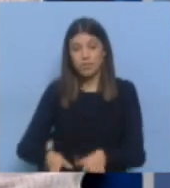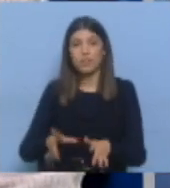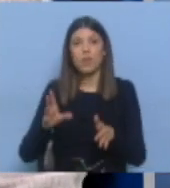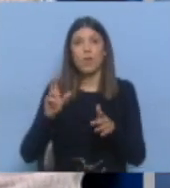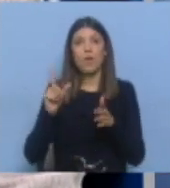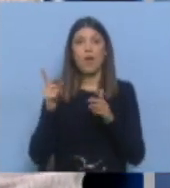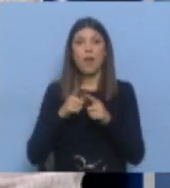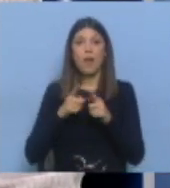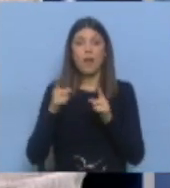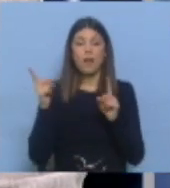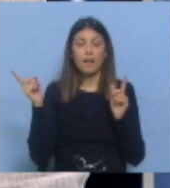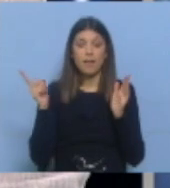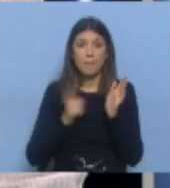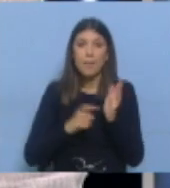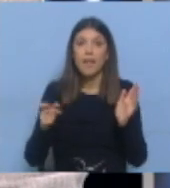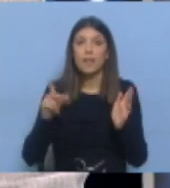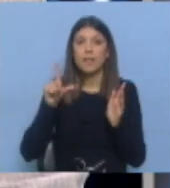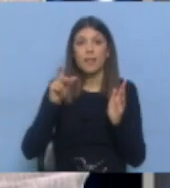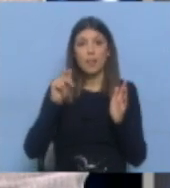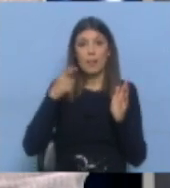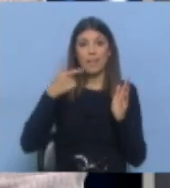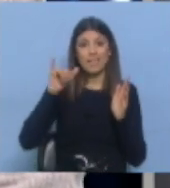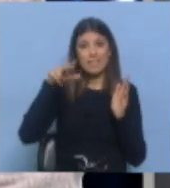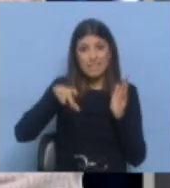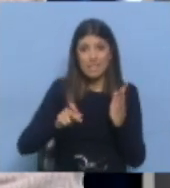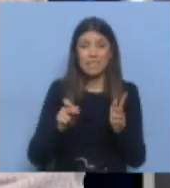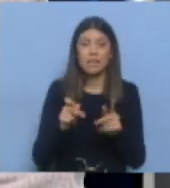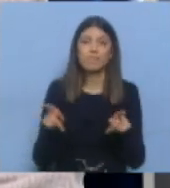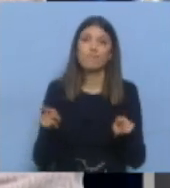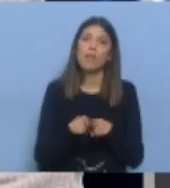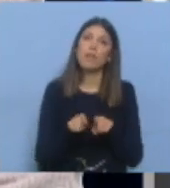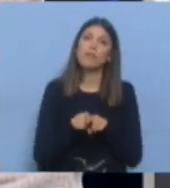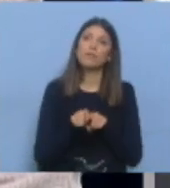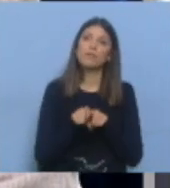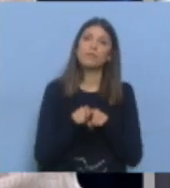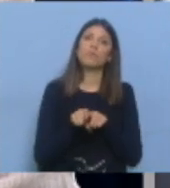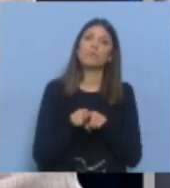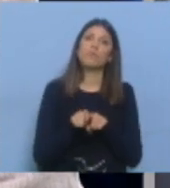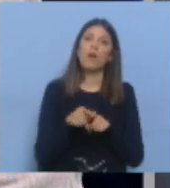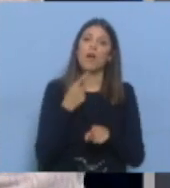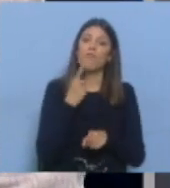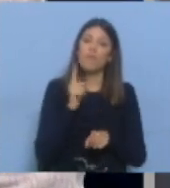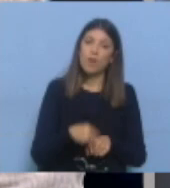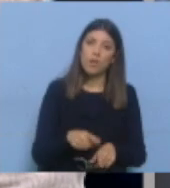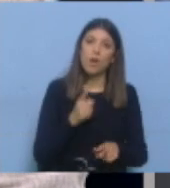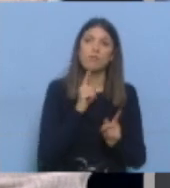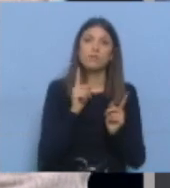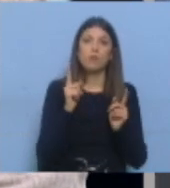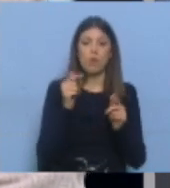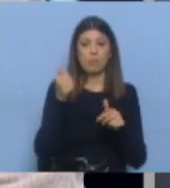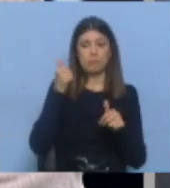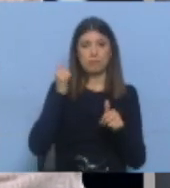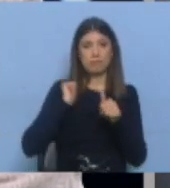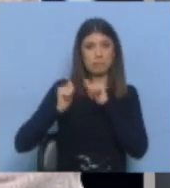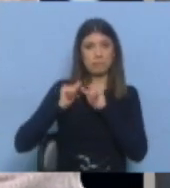uma resistência que saiu reforçada dessa polémica, e eu não sei, voltando ao início, a média